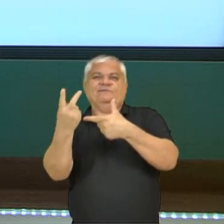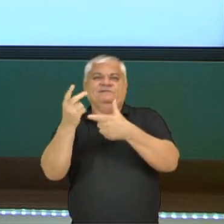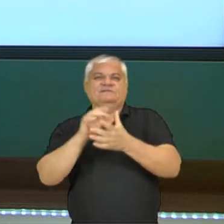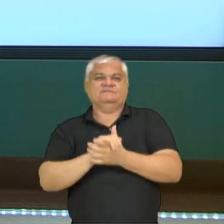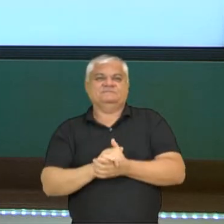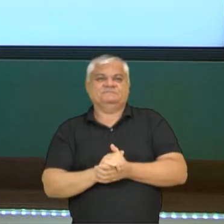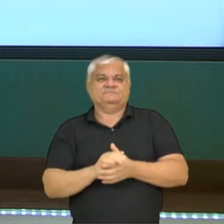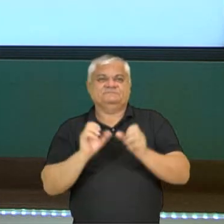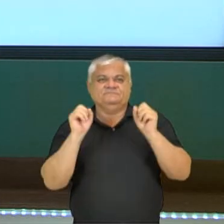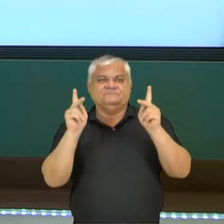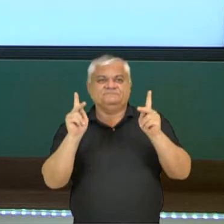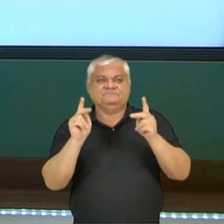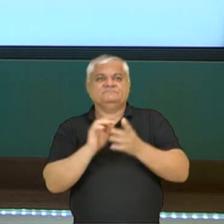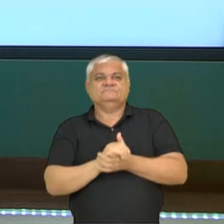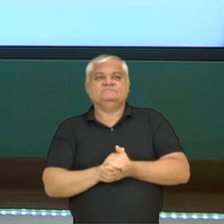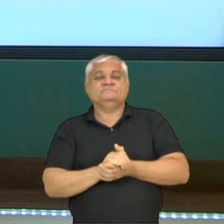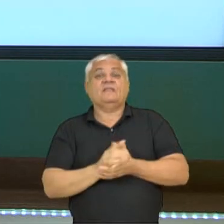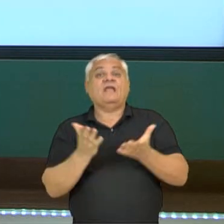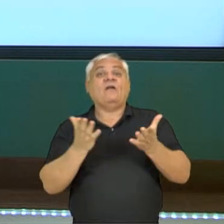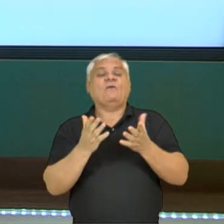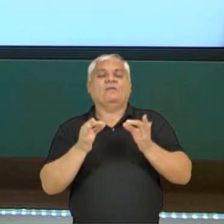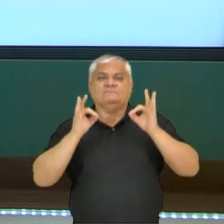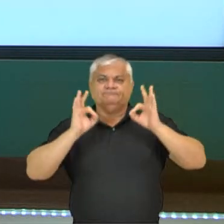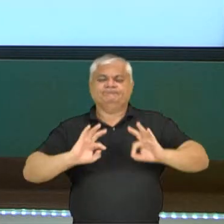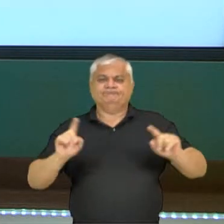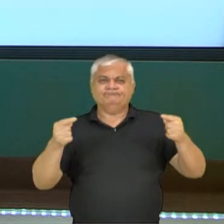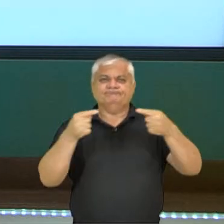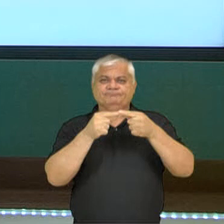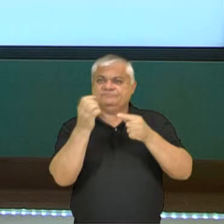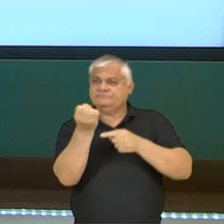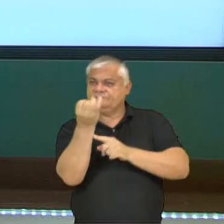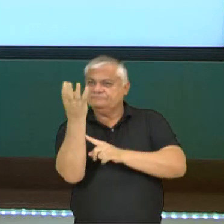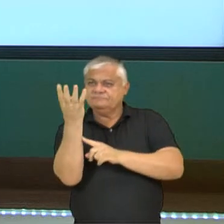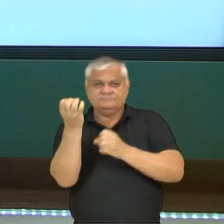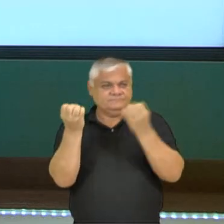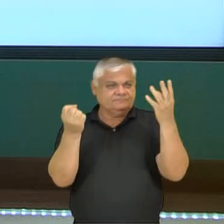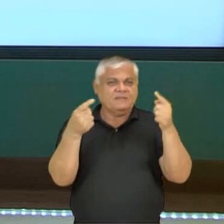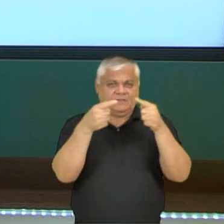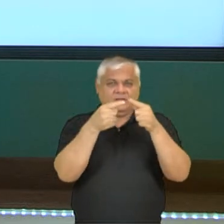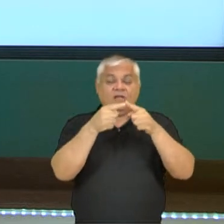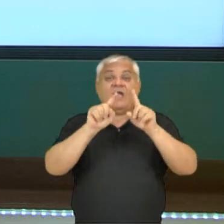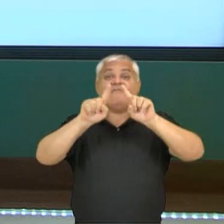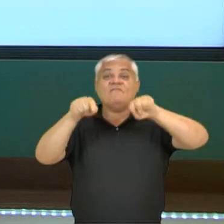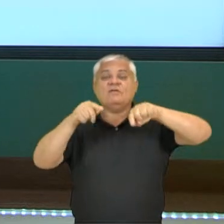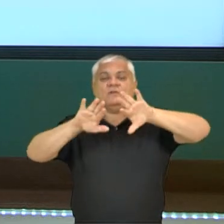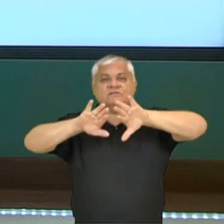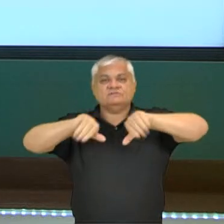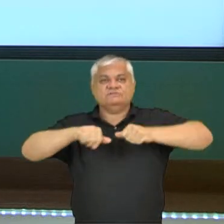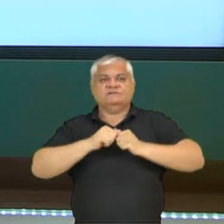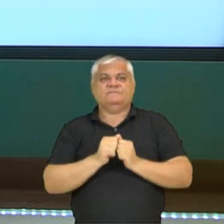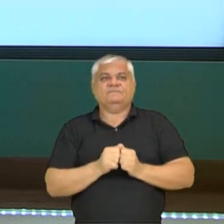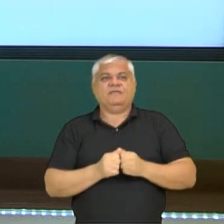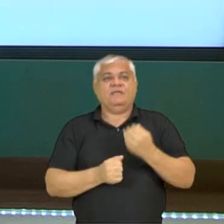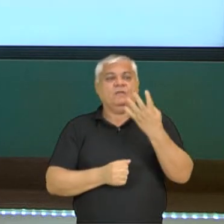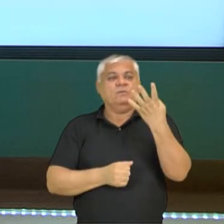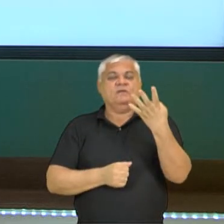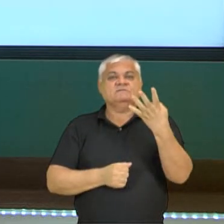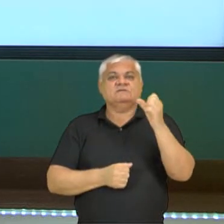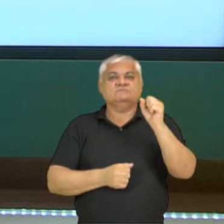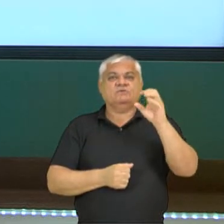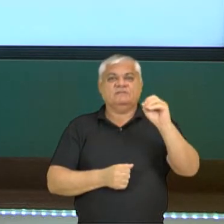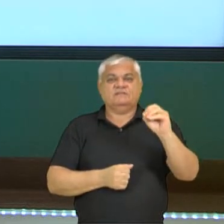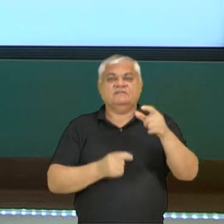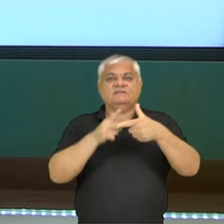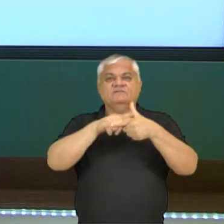0,002, ok? Agora sim, eliminamos a vírgula e temos 480 dividido